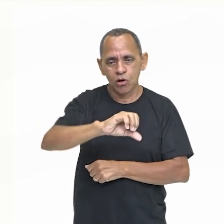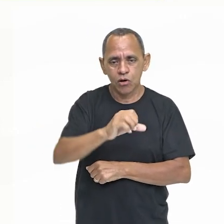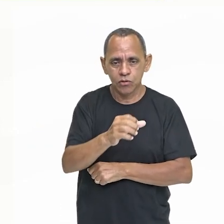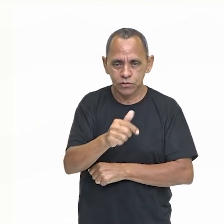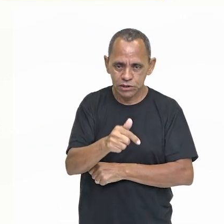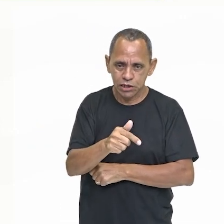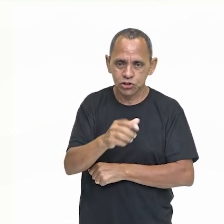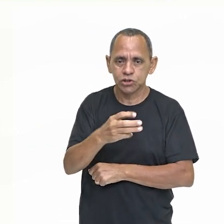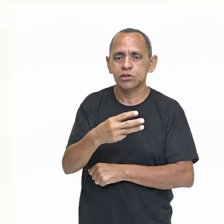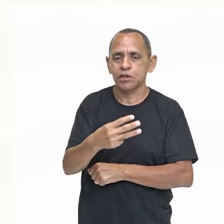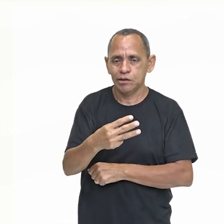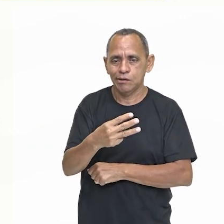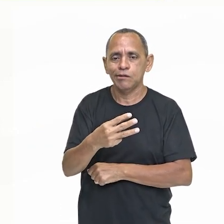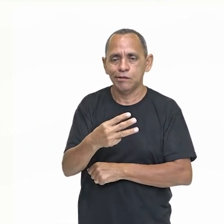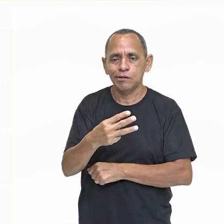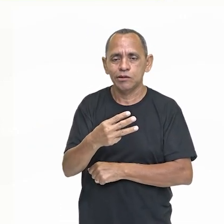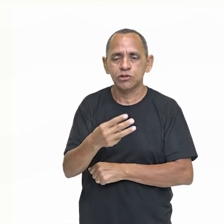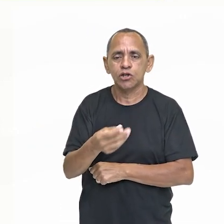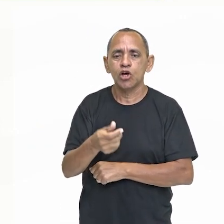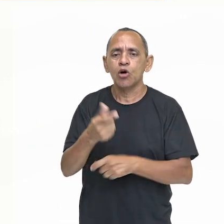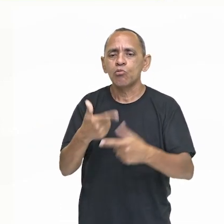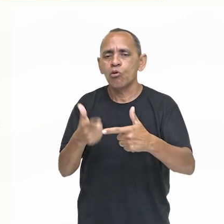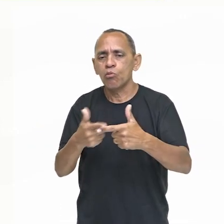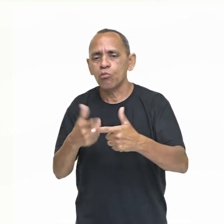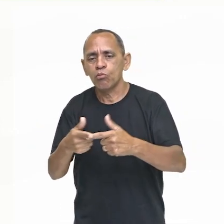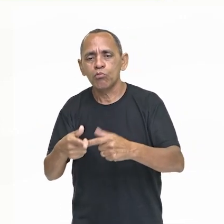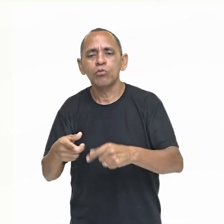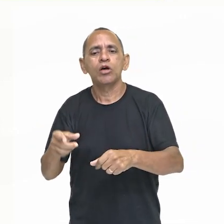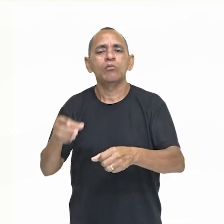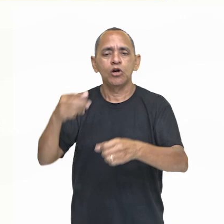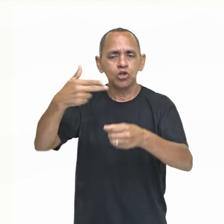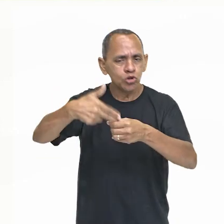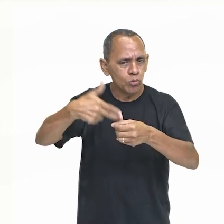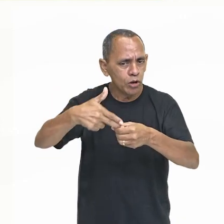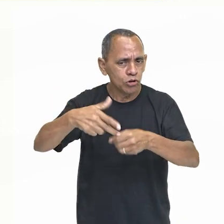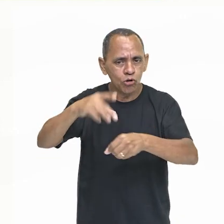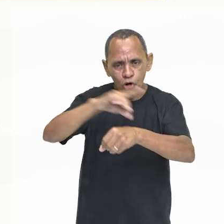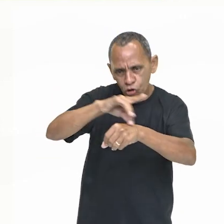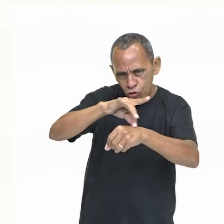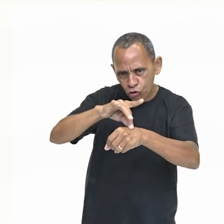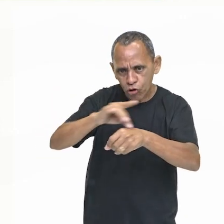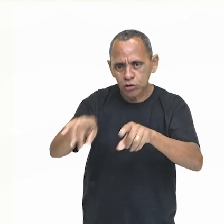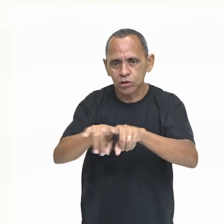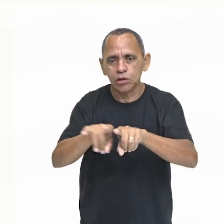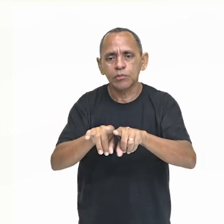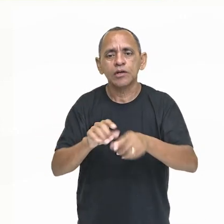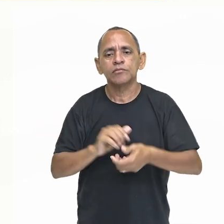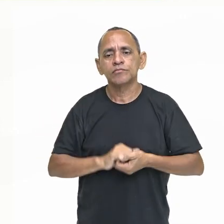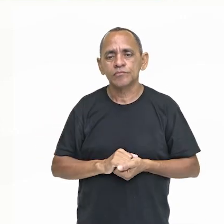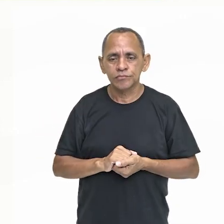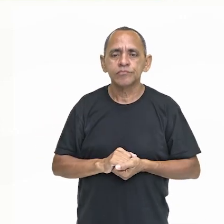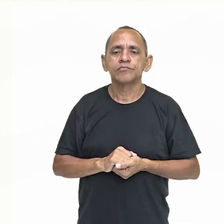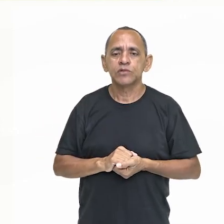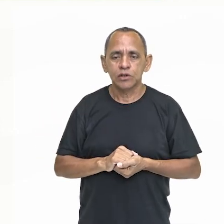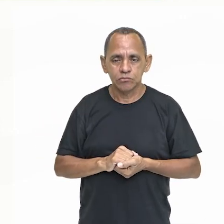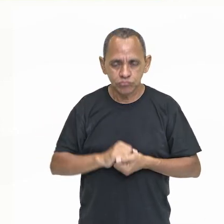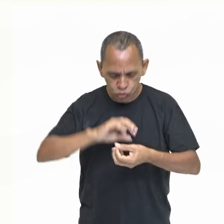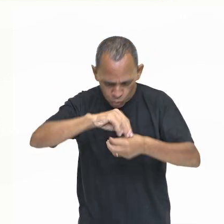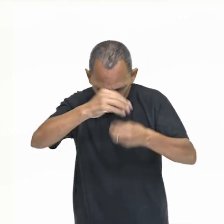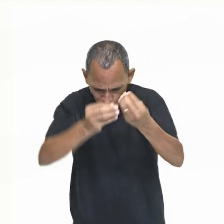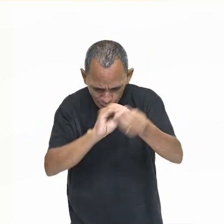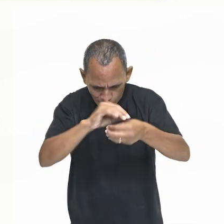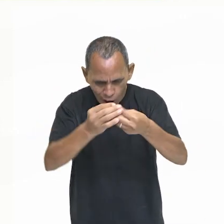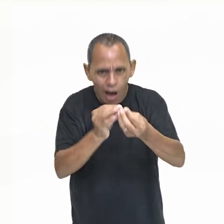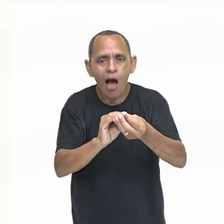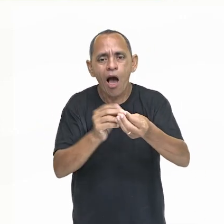aí veio falando aí sobre o raio solar, que eles vieram aonde? Em um fluxo contínuo de pacotes de fótons,